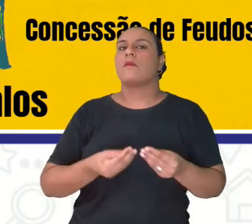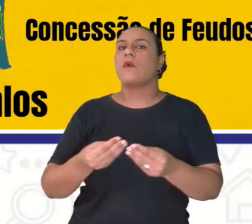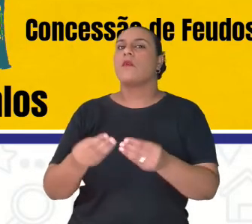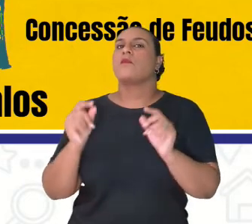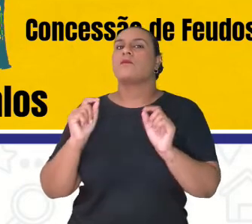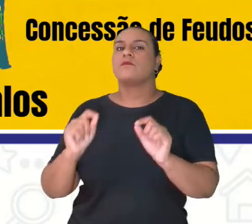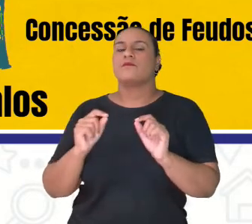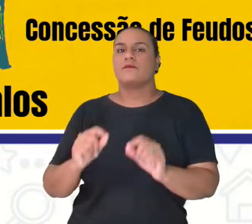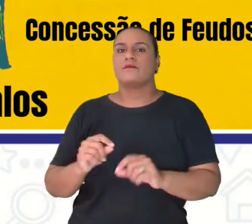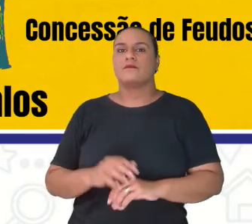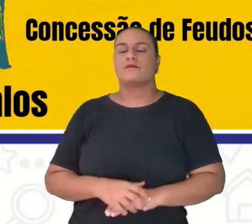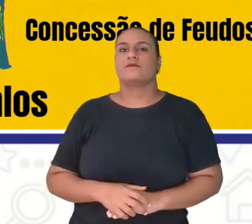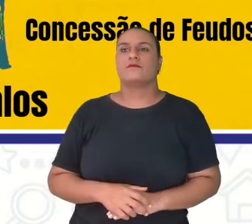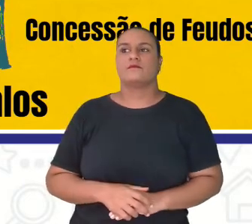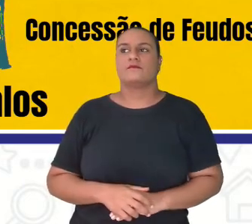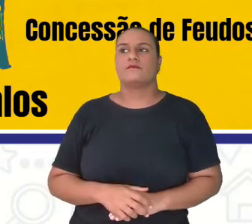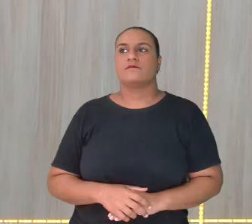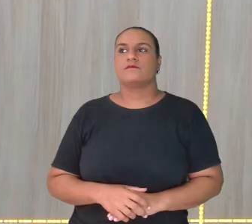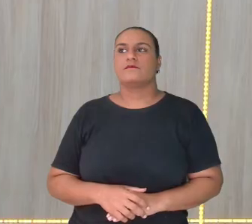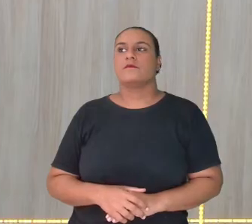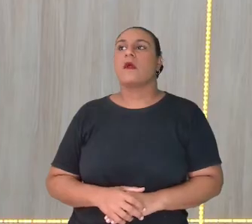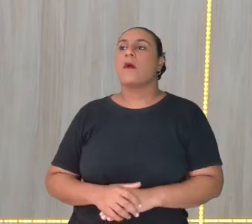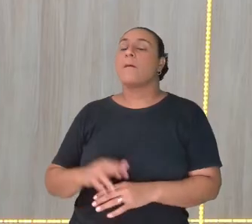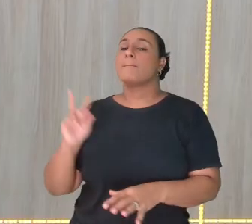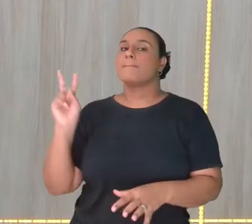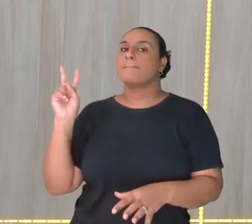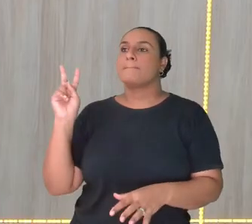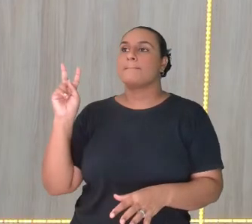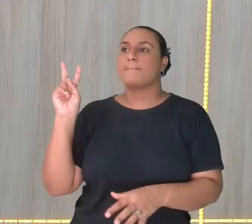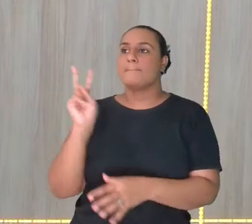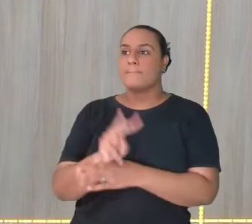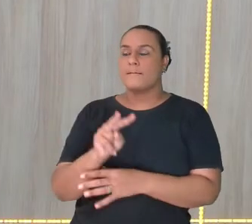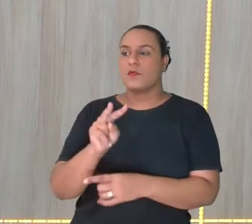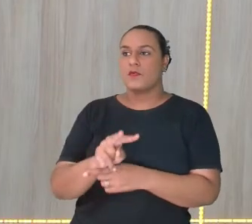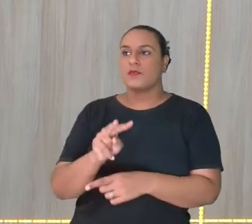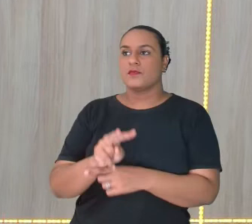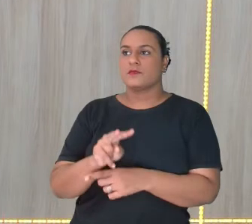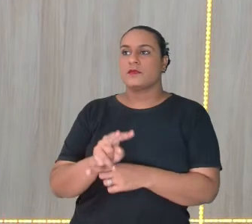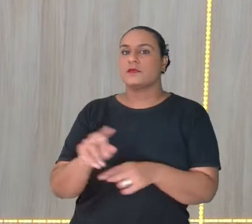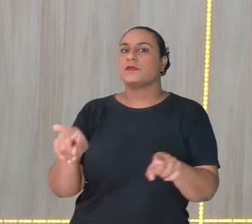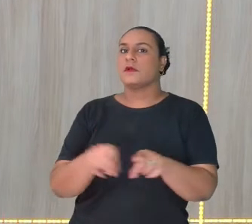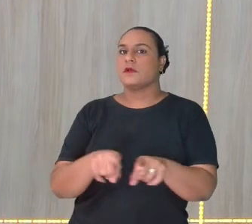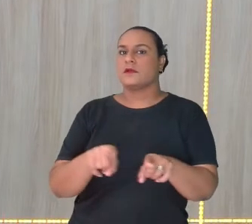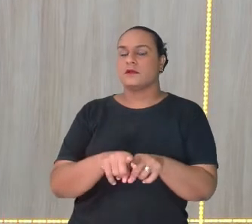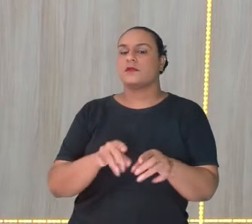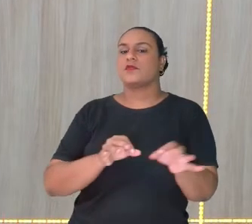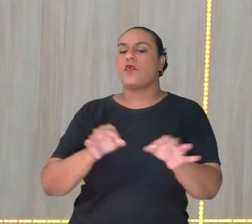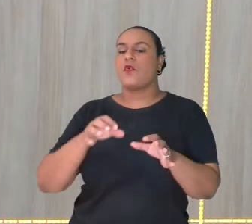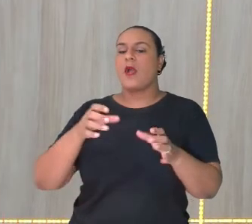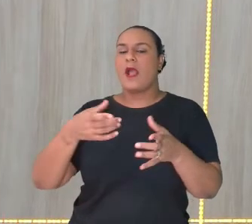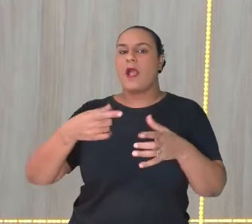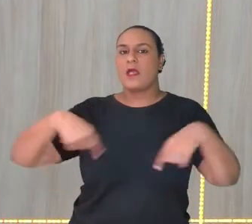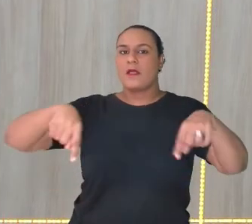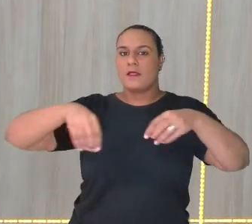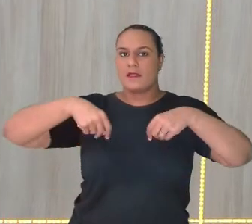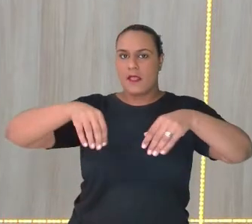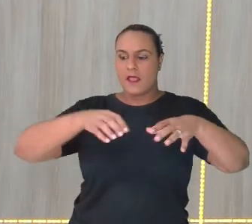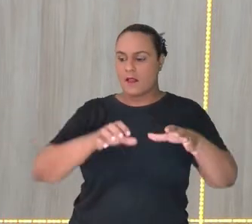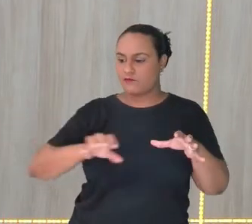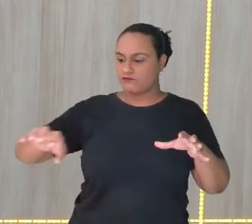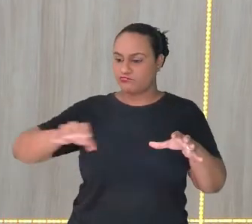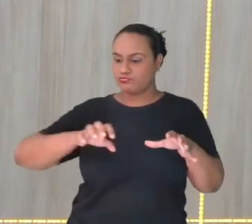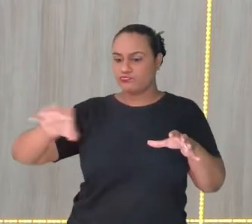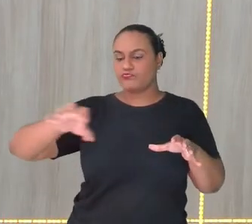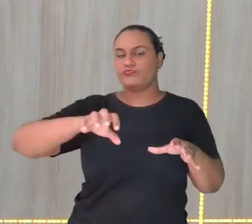né, a proteção e concessão de feudos, né, para os vassalos, e